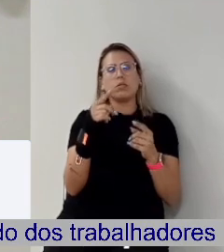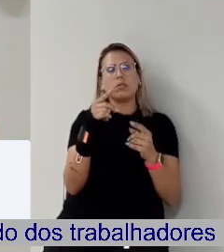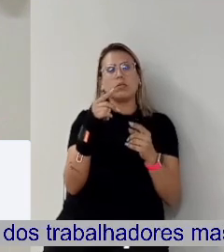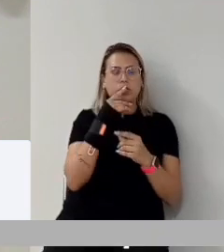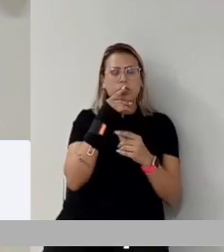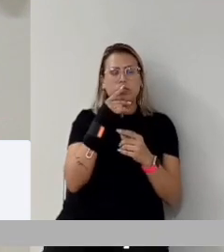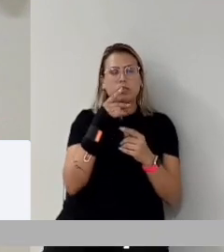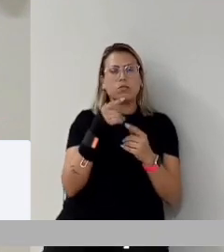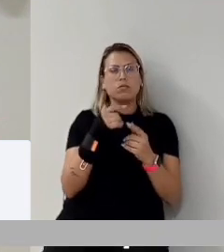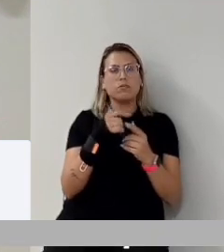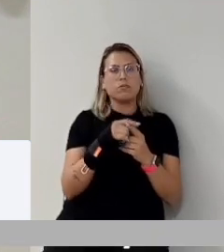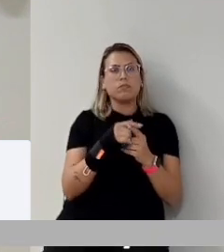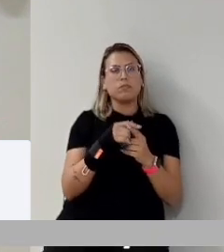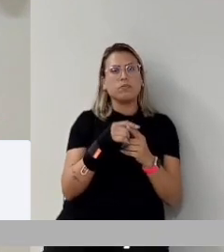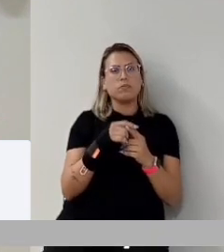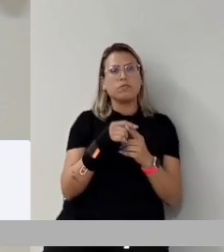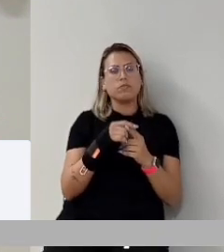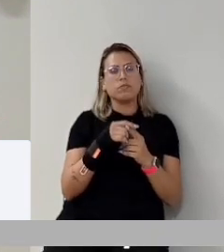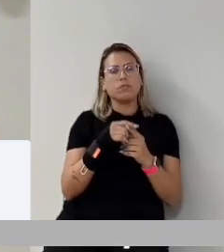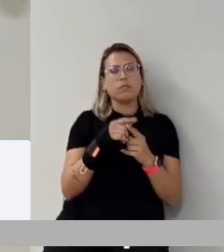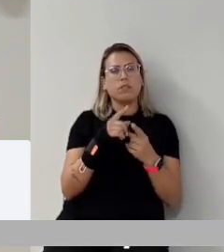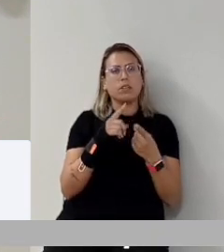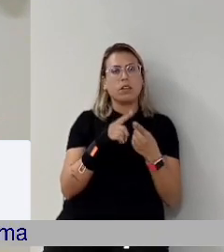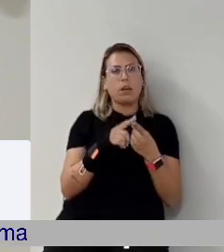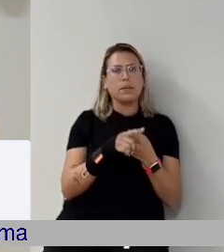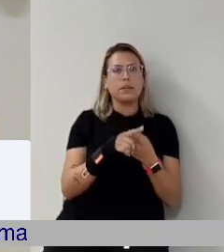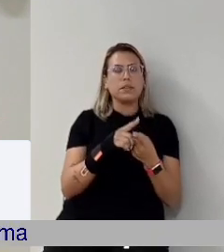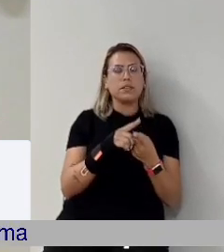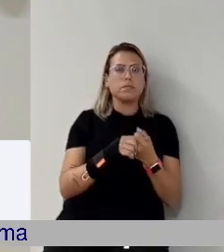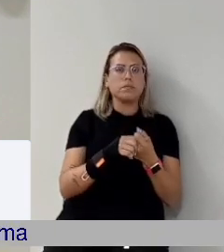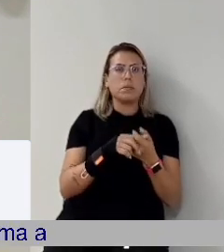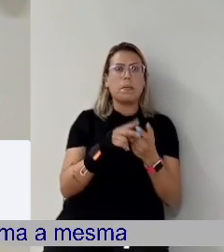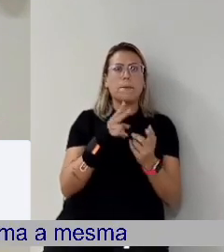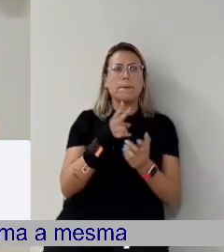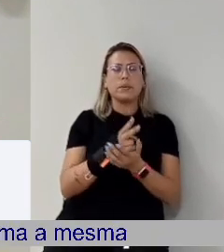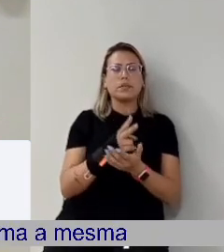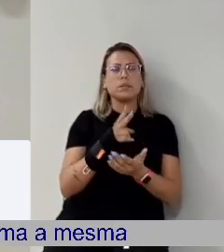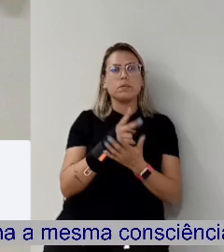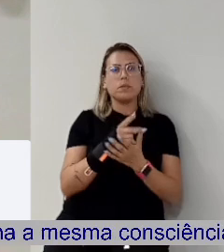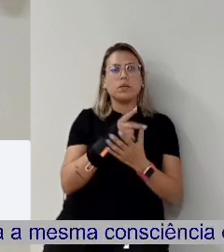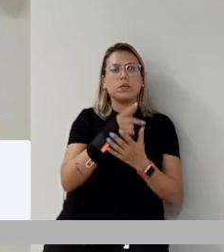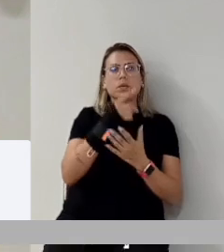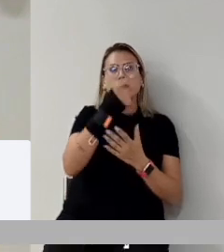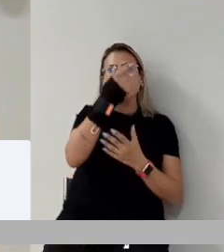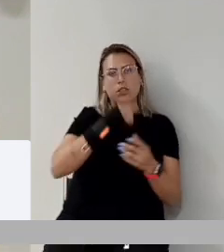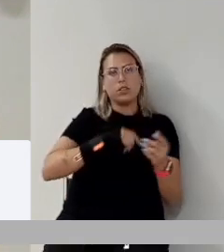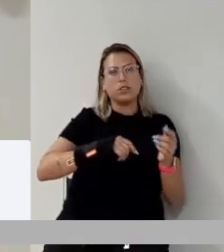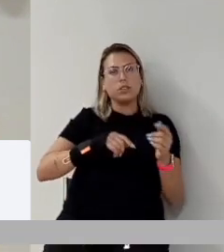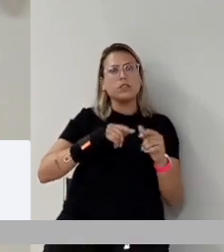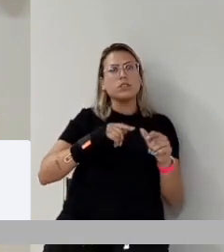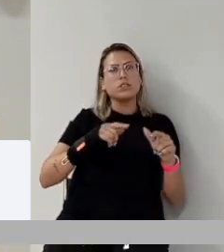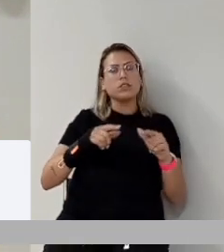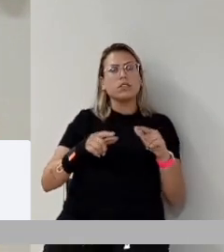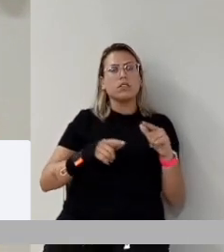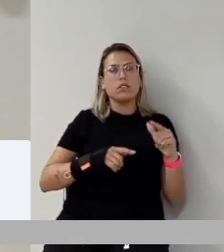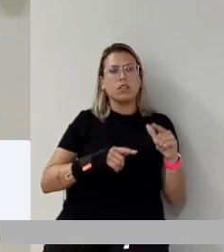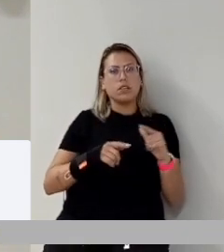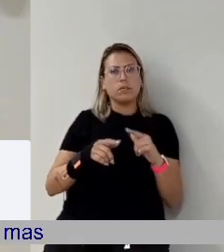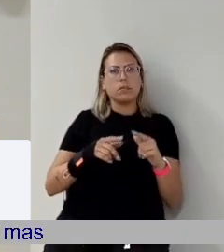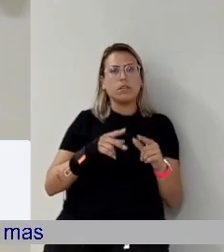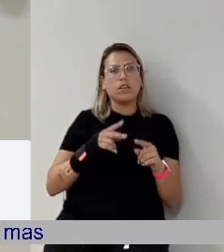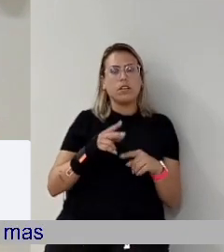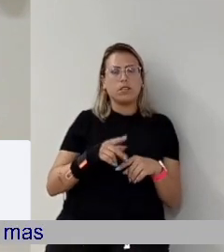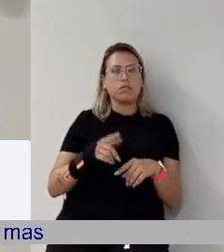assim Claro o partido né tiver a mesma a mesma consciência e achar que o nosso trabalho vale a pena mas é